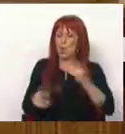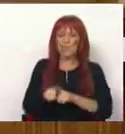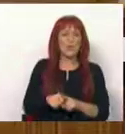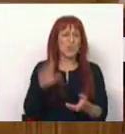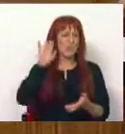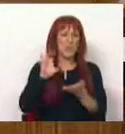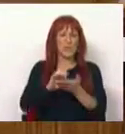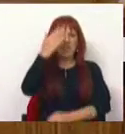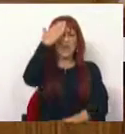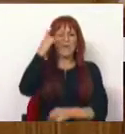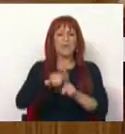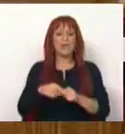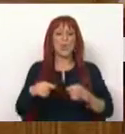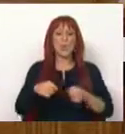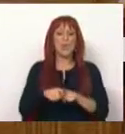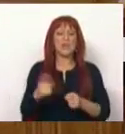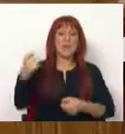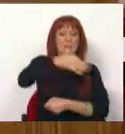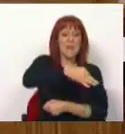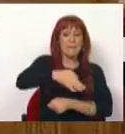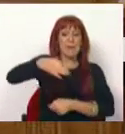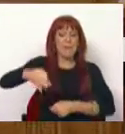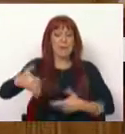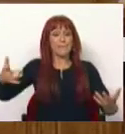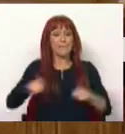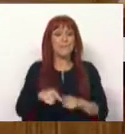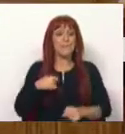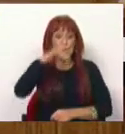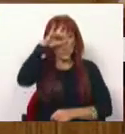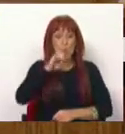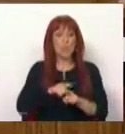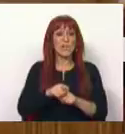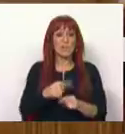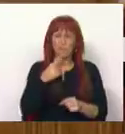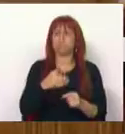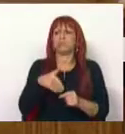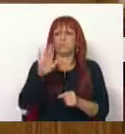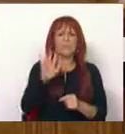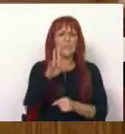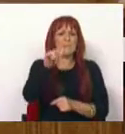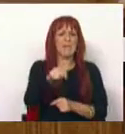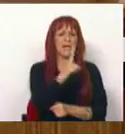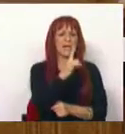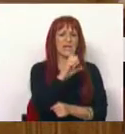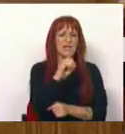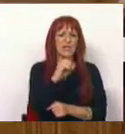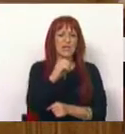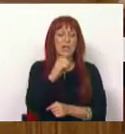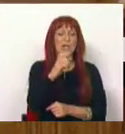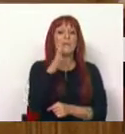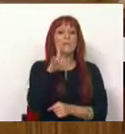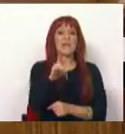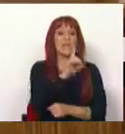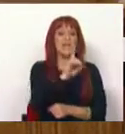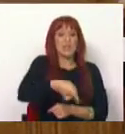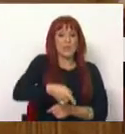os montantes que estão previstos com o custo das parcerias público-privadas, que eu recordo ascendem a 1.692 milhões